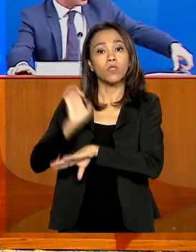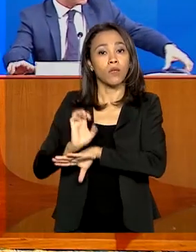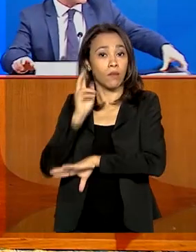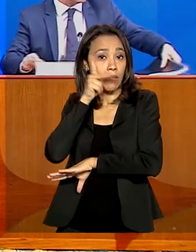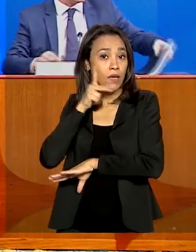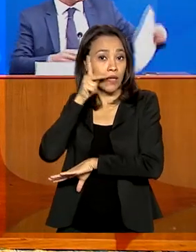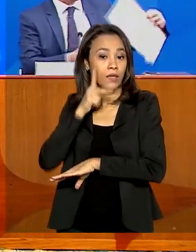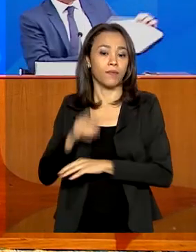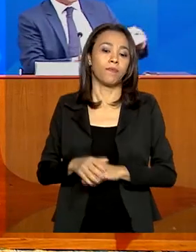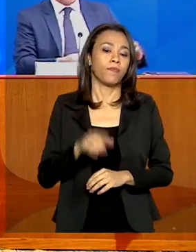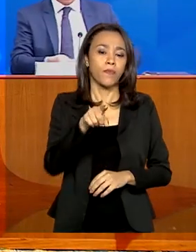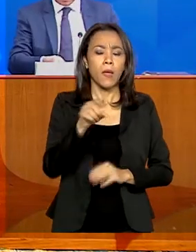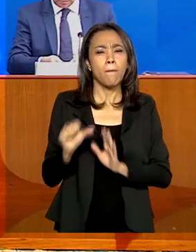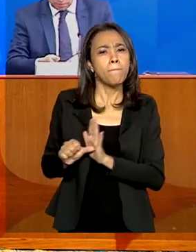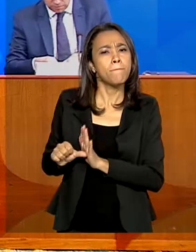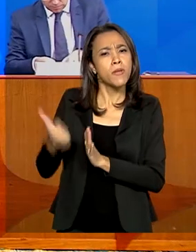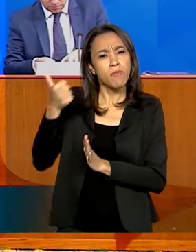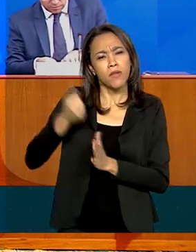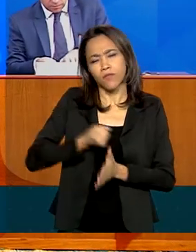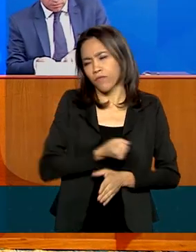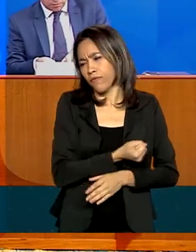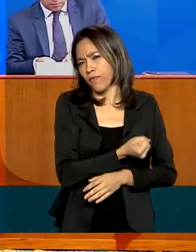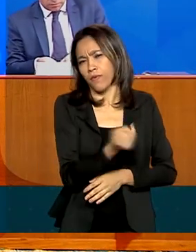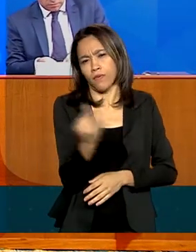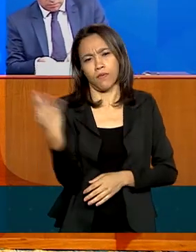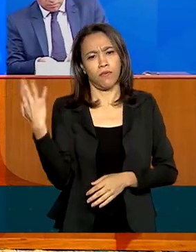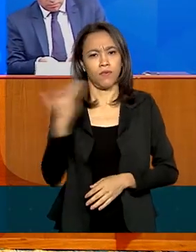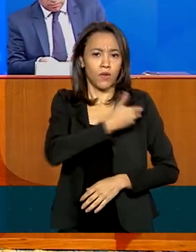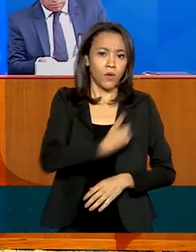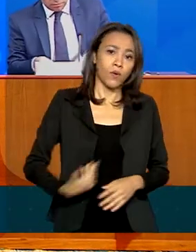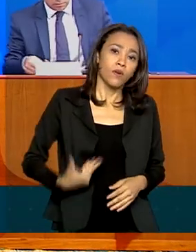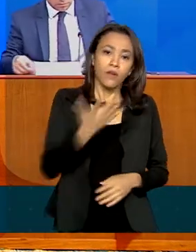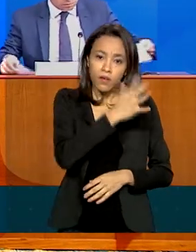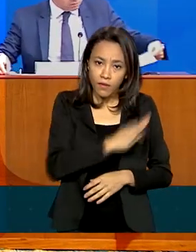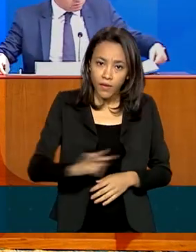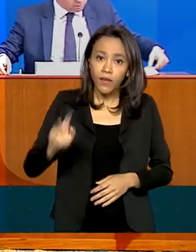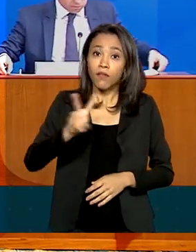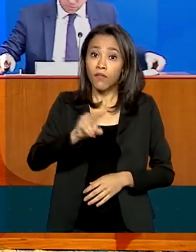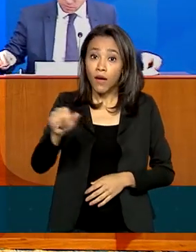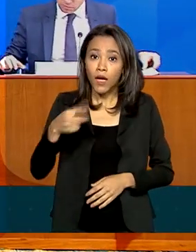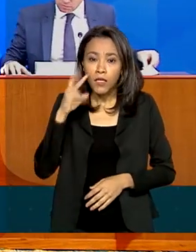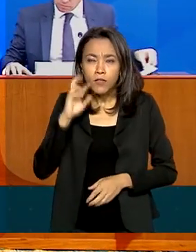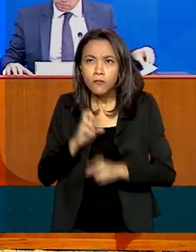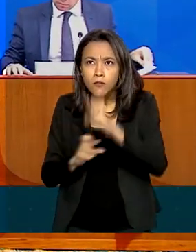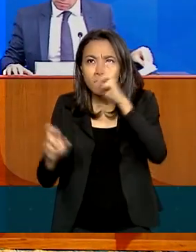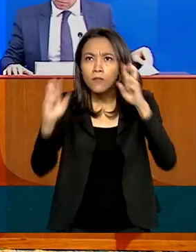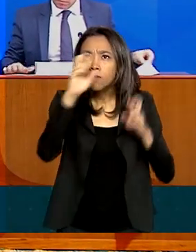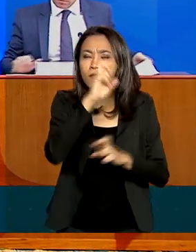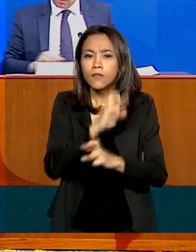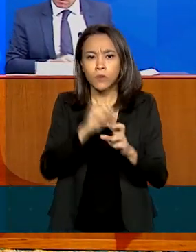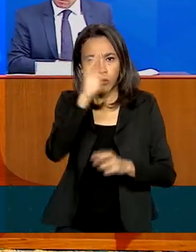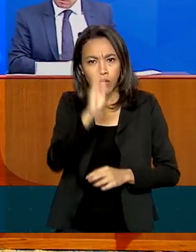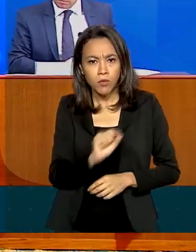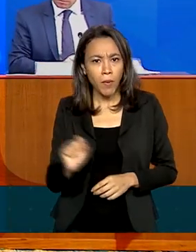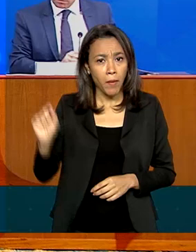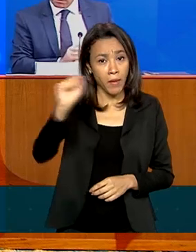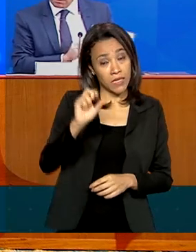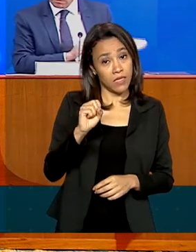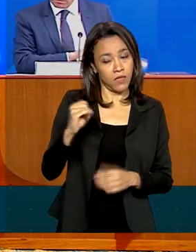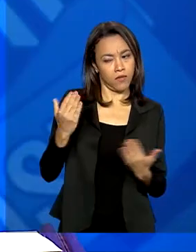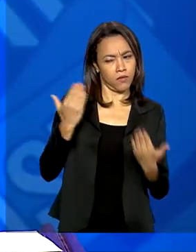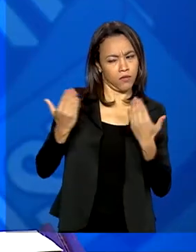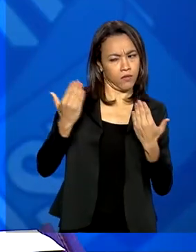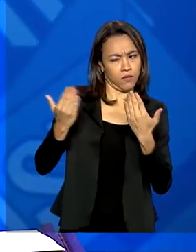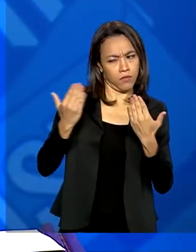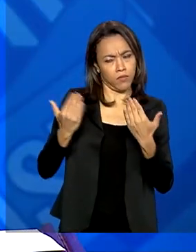Foi a primeira de várias operações que o governo federal vai realizar em todo o país para combater supostas irregularidades na compra